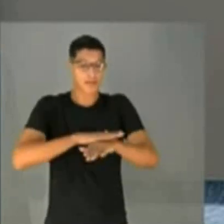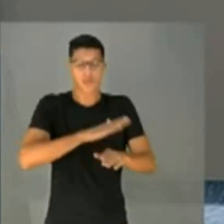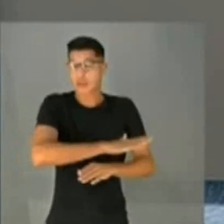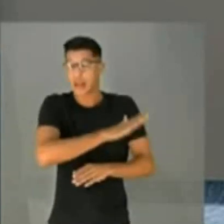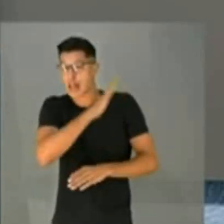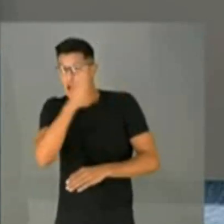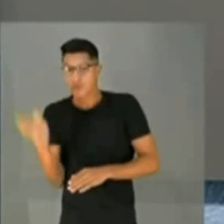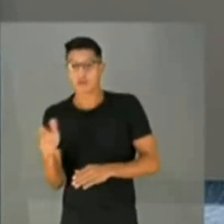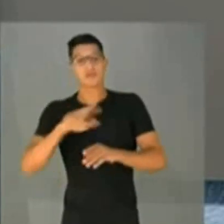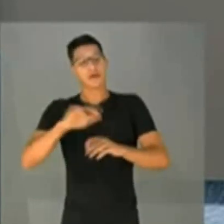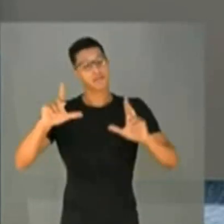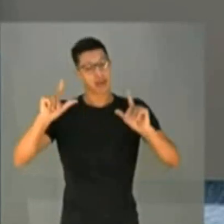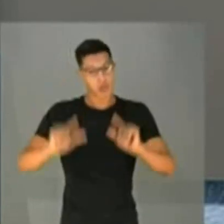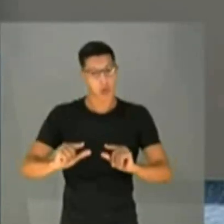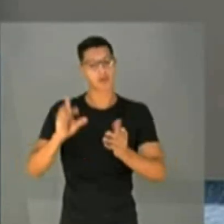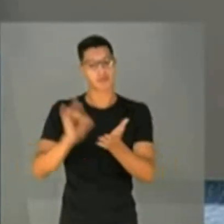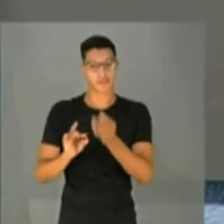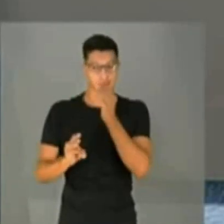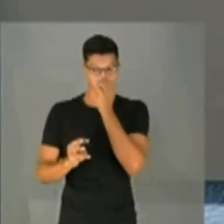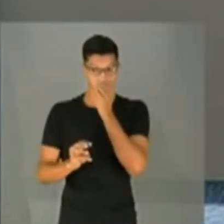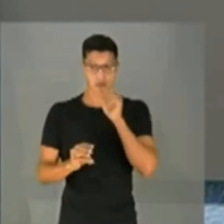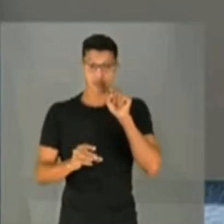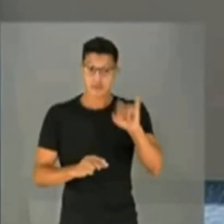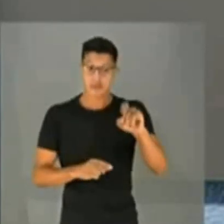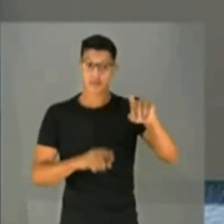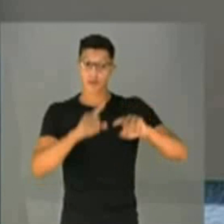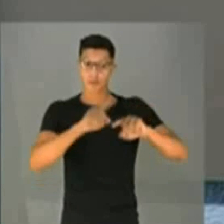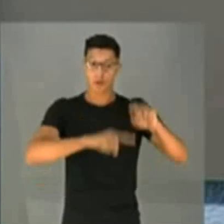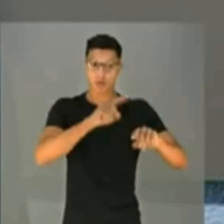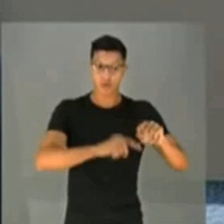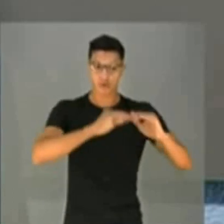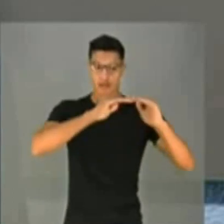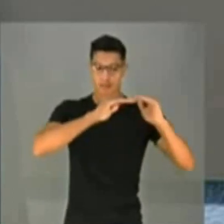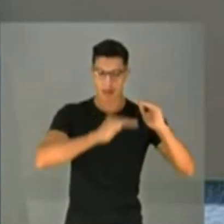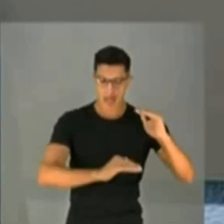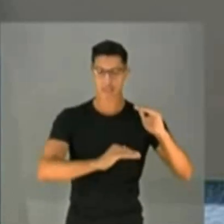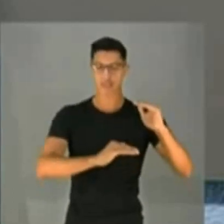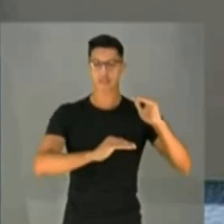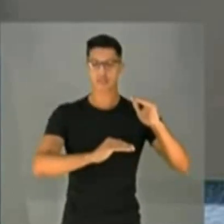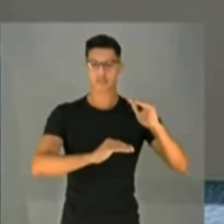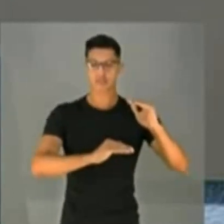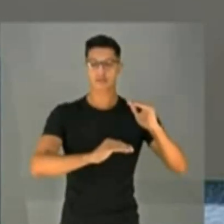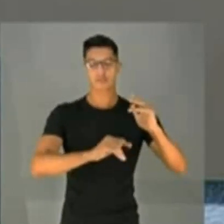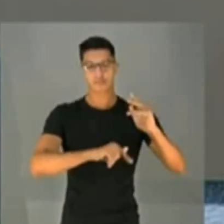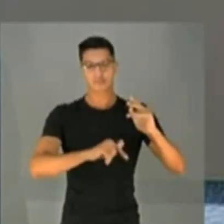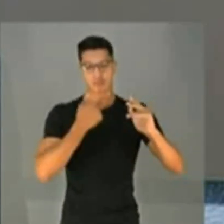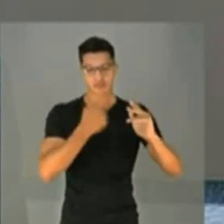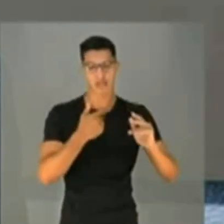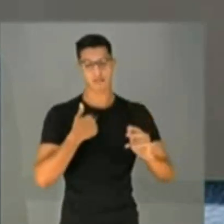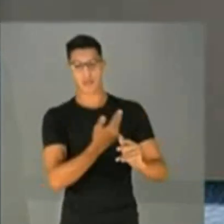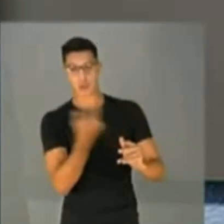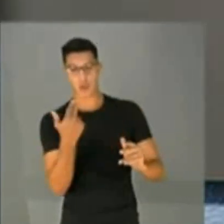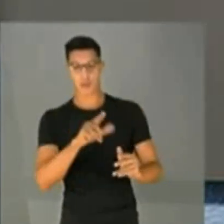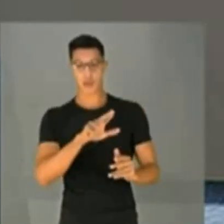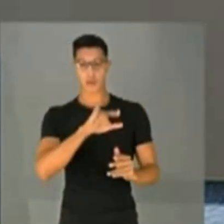povo que usam a palavra de Deus, em nome de Deus, a todo momento, pegam a Bíblia para citar versículos